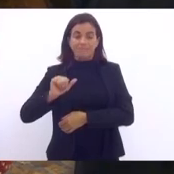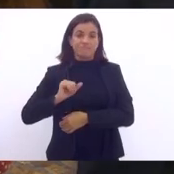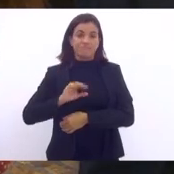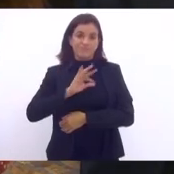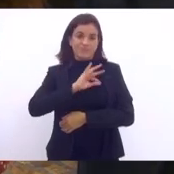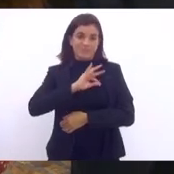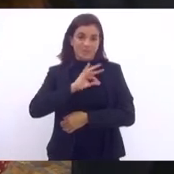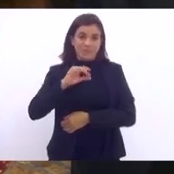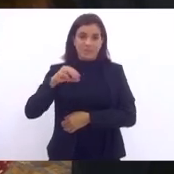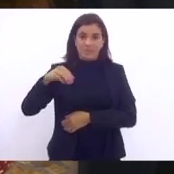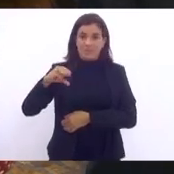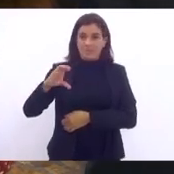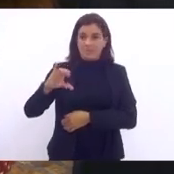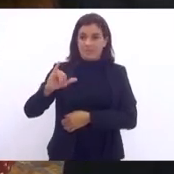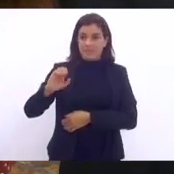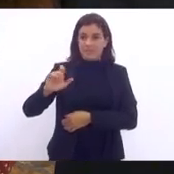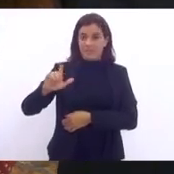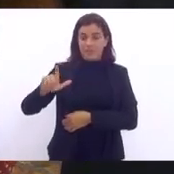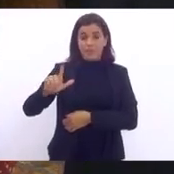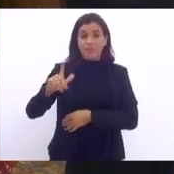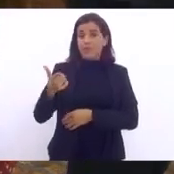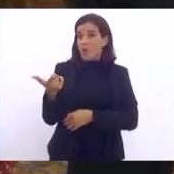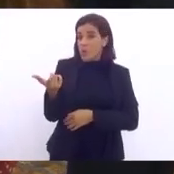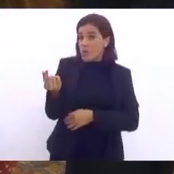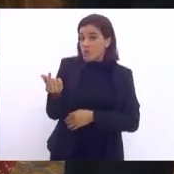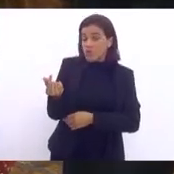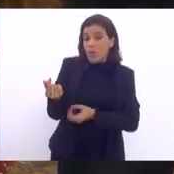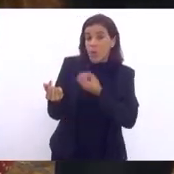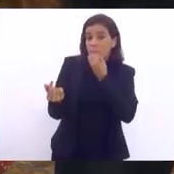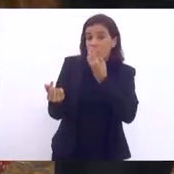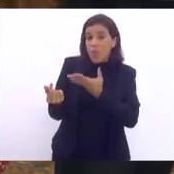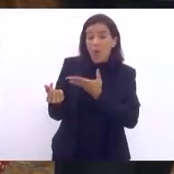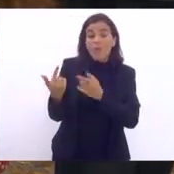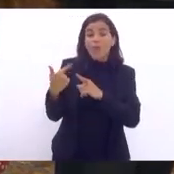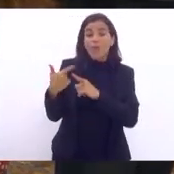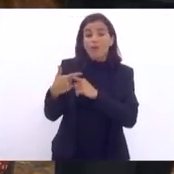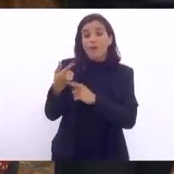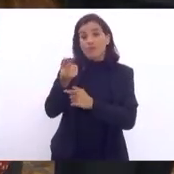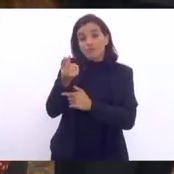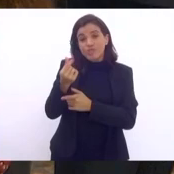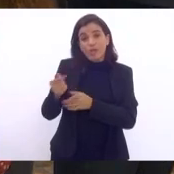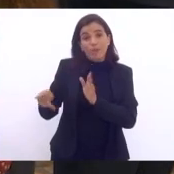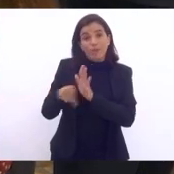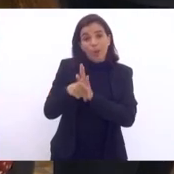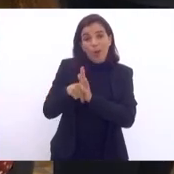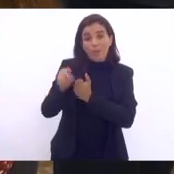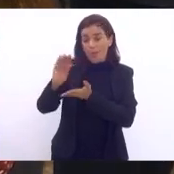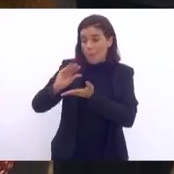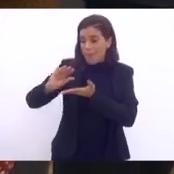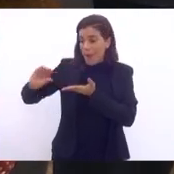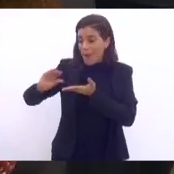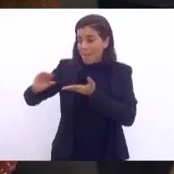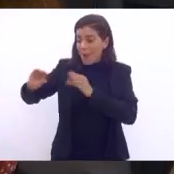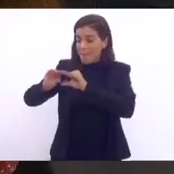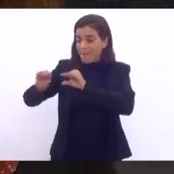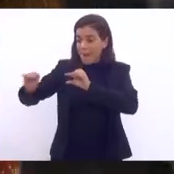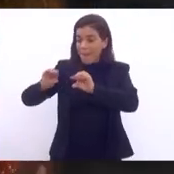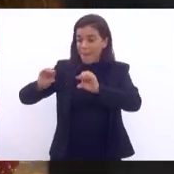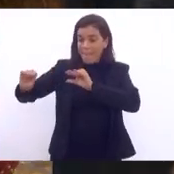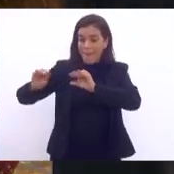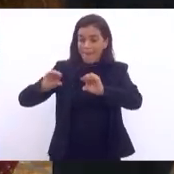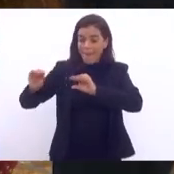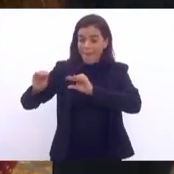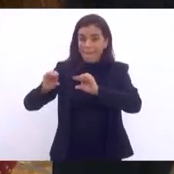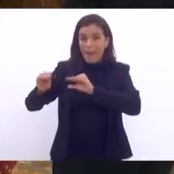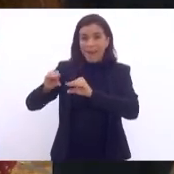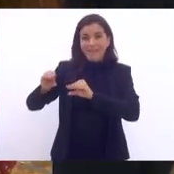porque é o dinheiro que deriva do ROE de participação especial. Então eu fiz essa emenda aditiva. E, além do mais, fiz